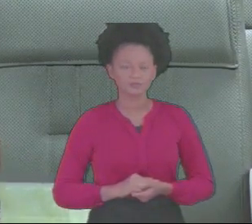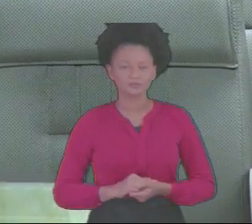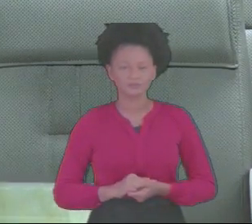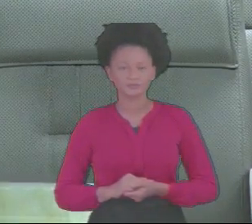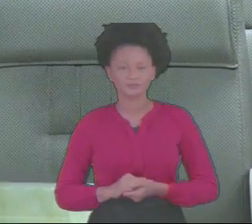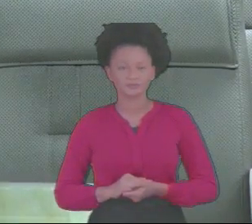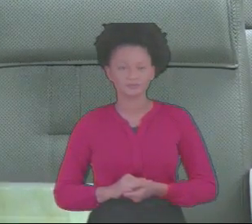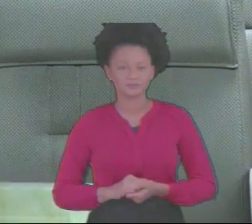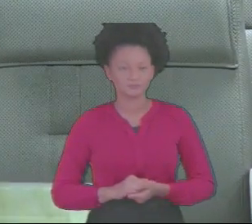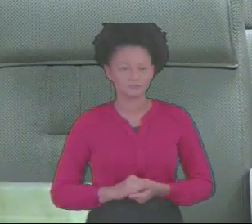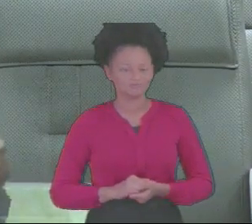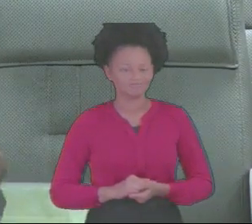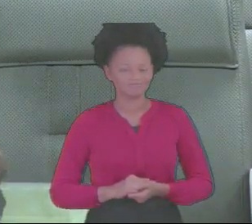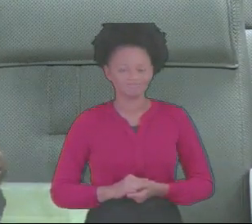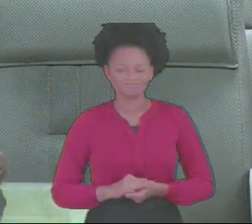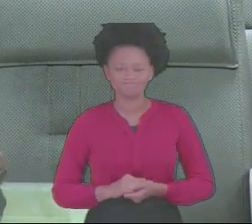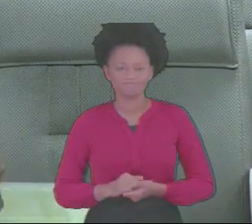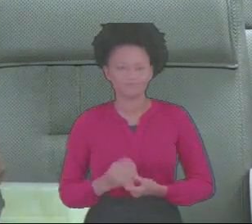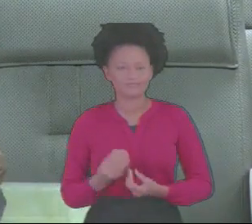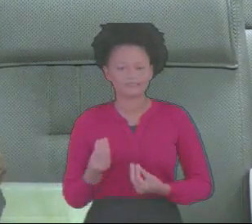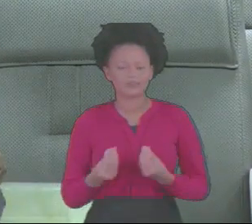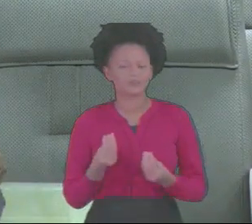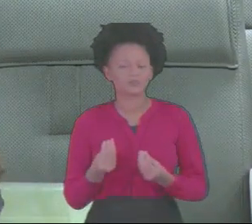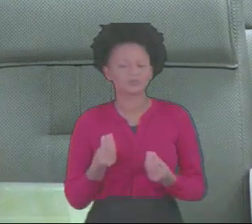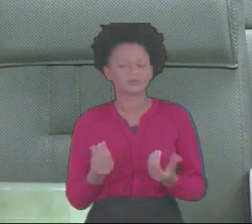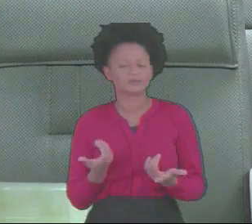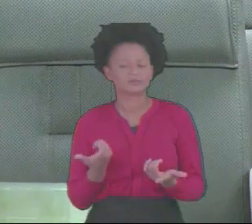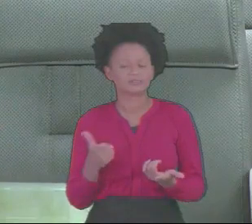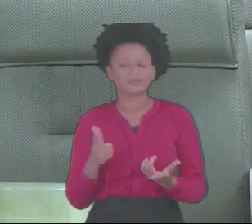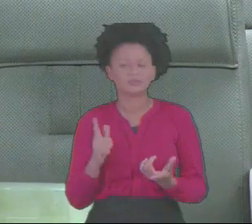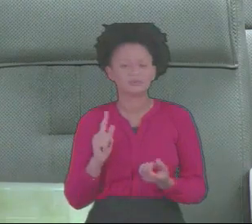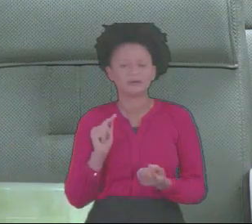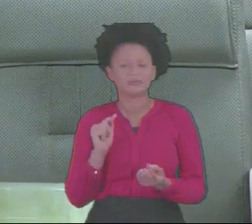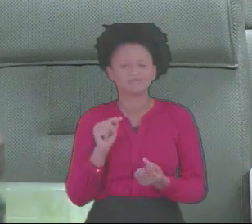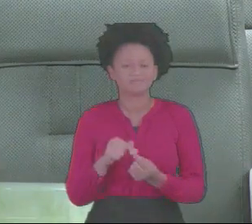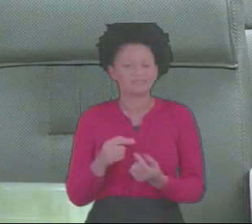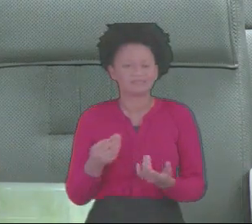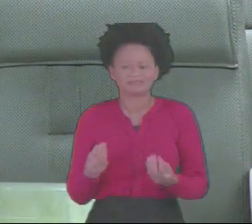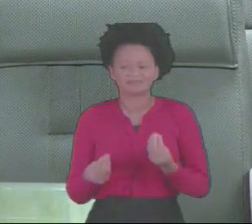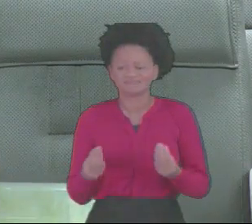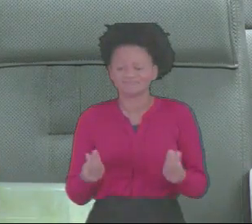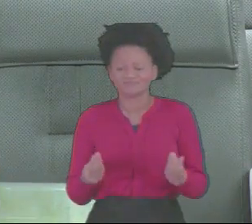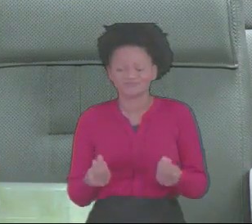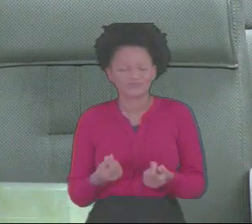e ficou disfuncional o egoísta